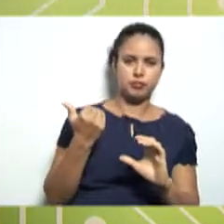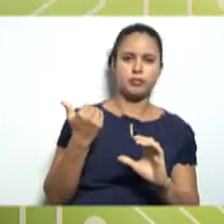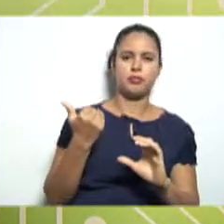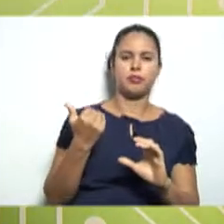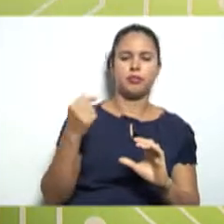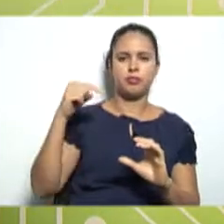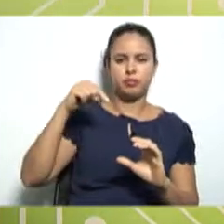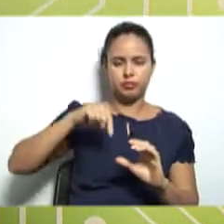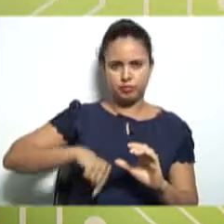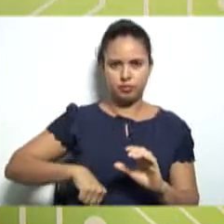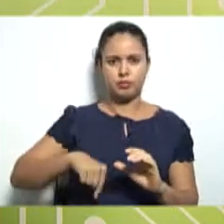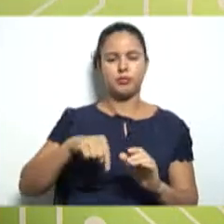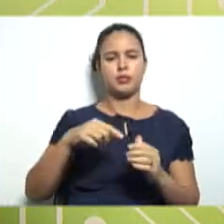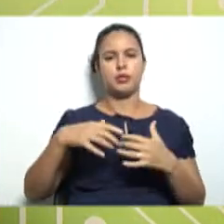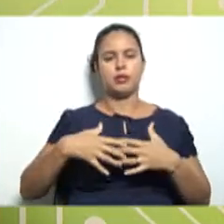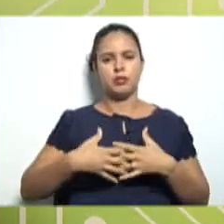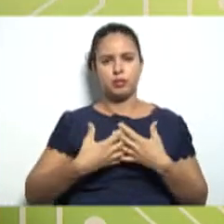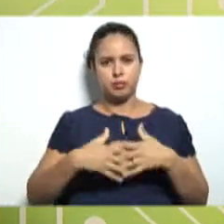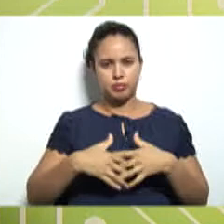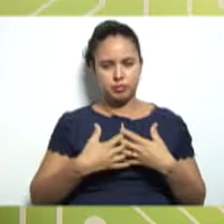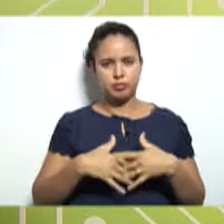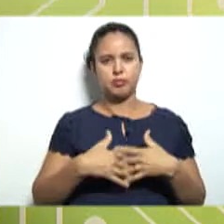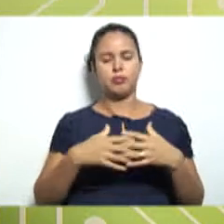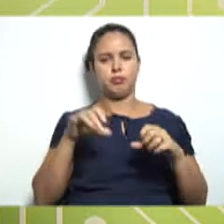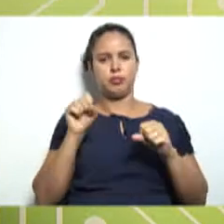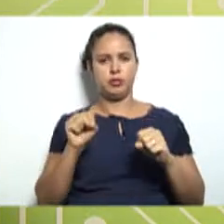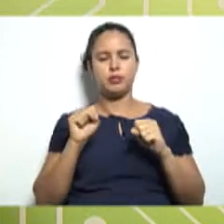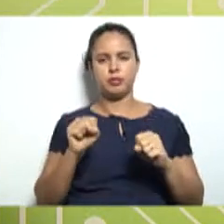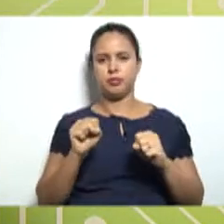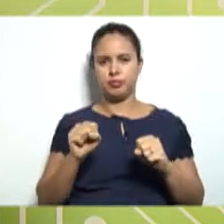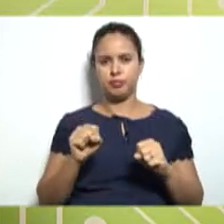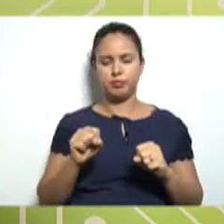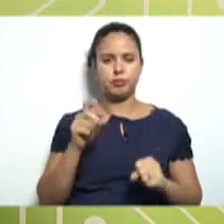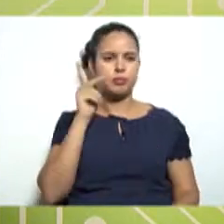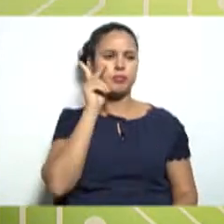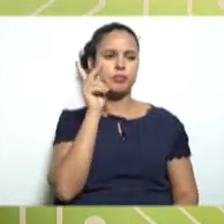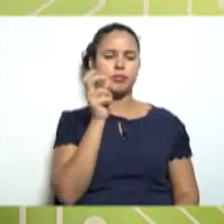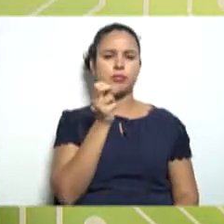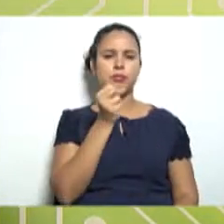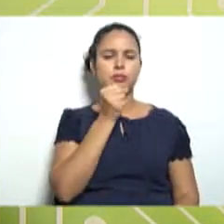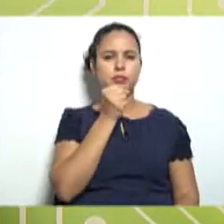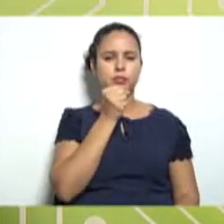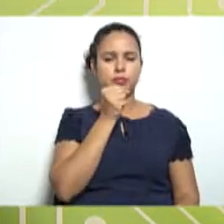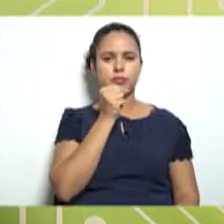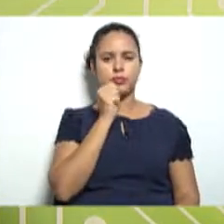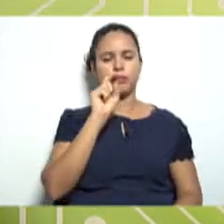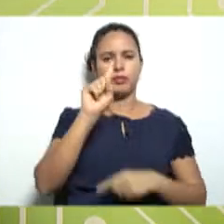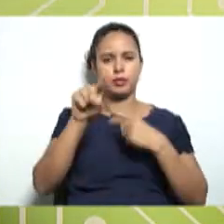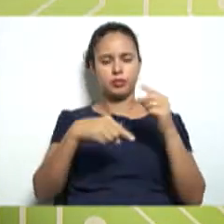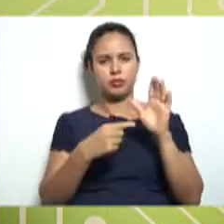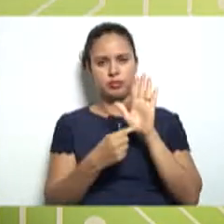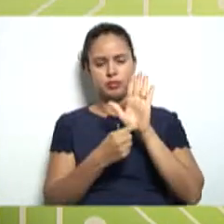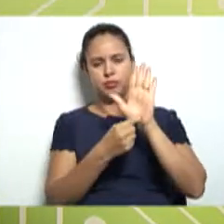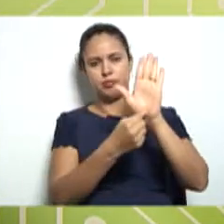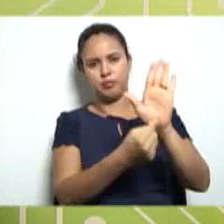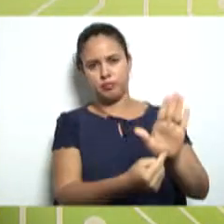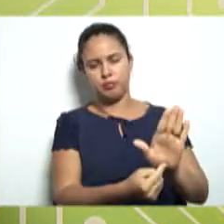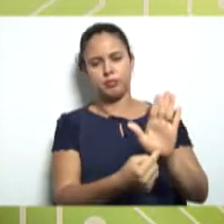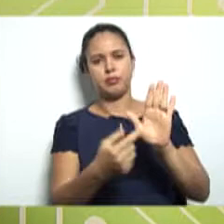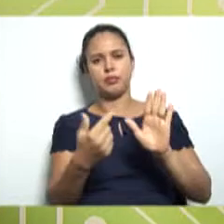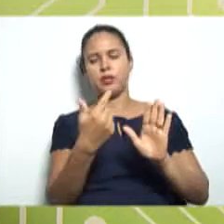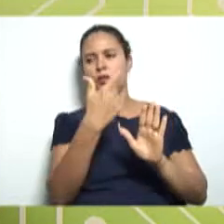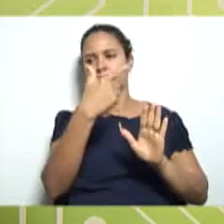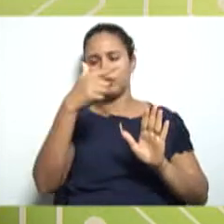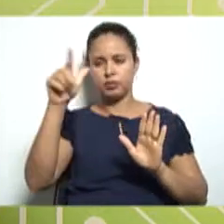Todo mundo está sendo convidado a mandar esse banner via malote pra gente. E aqui em Porto Velho a gente vai tentar apresentar em outros eventos científicos, gerando